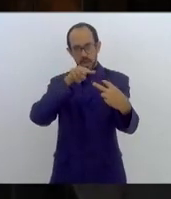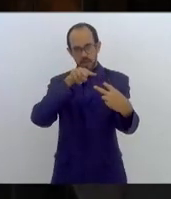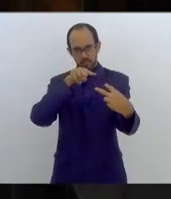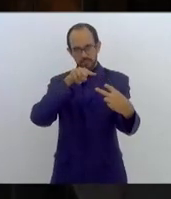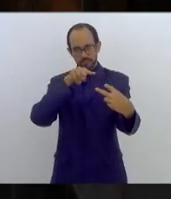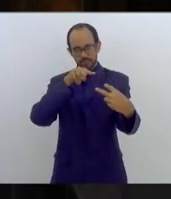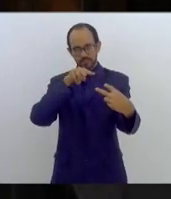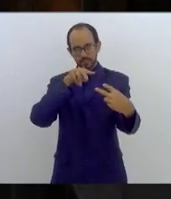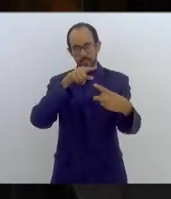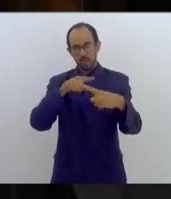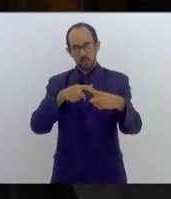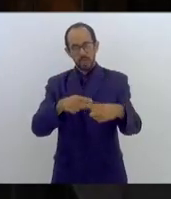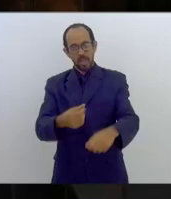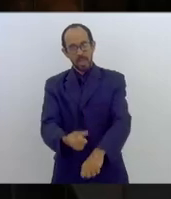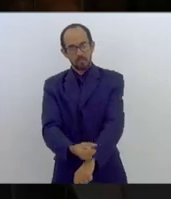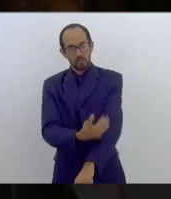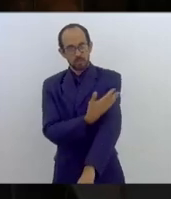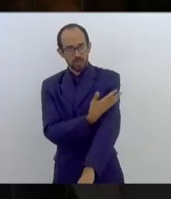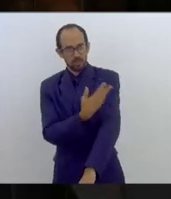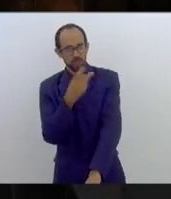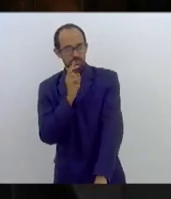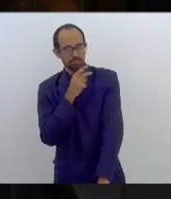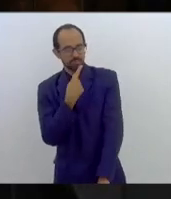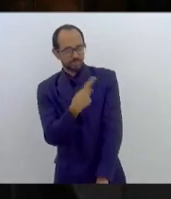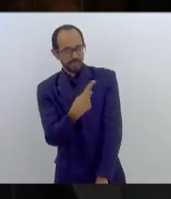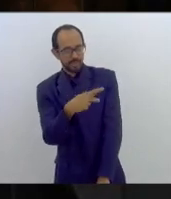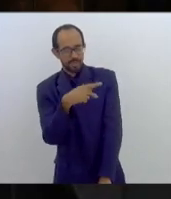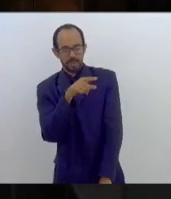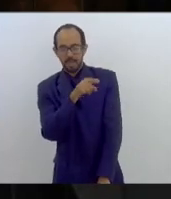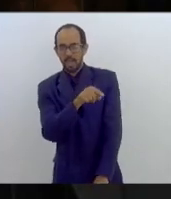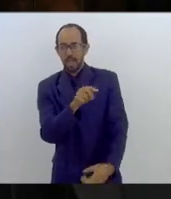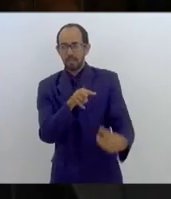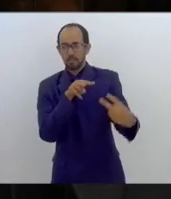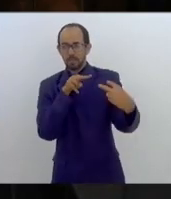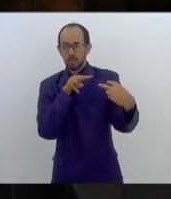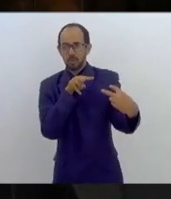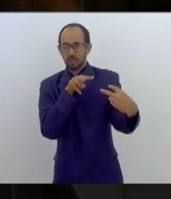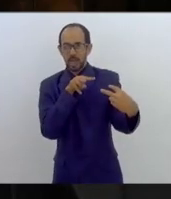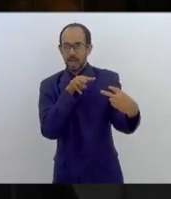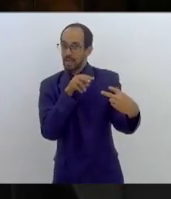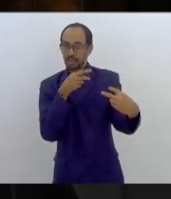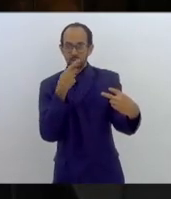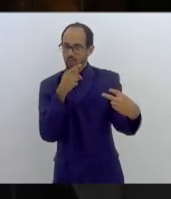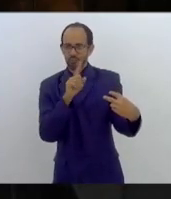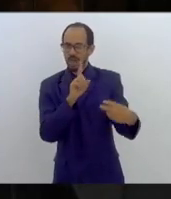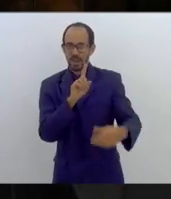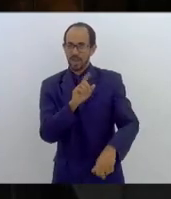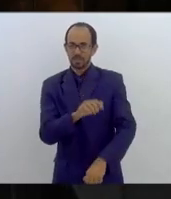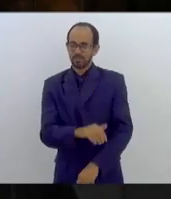a emoção dele é sempre uma emoção pelo olhar, ele não fala.